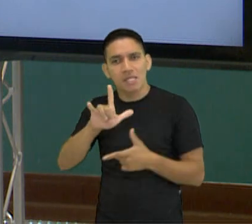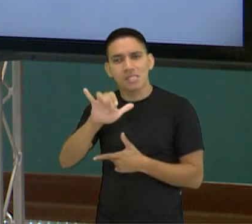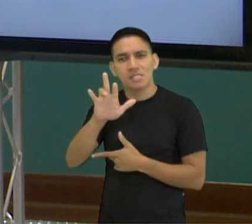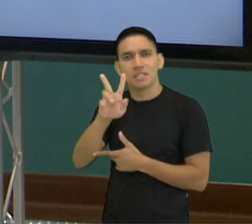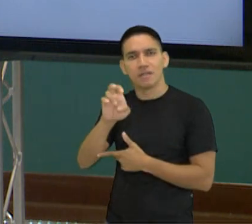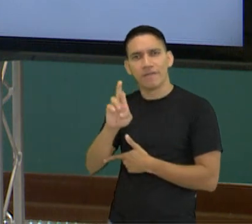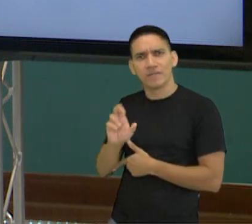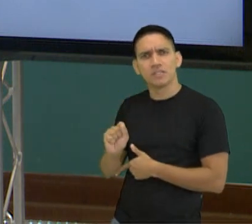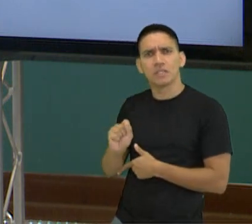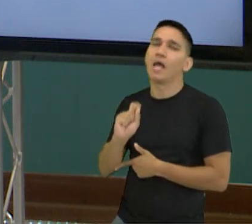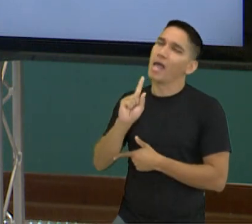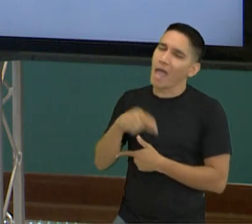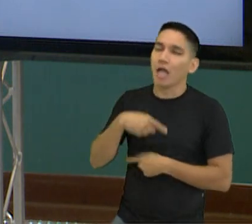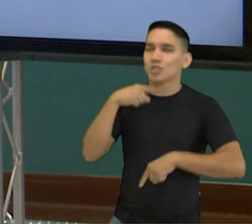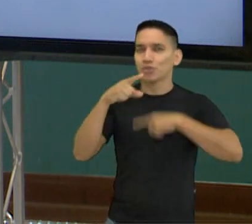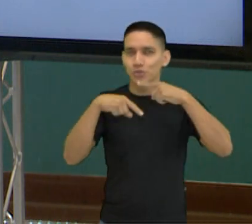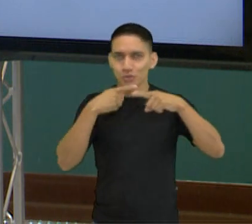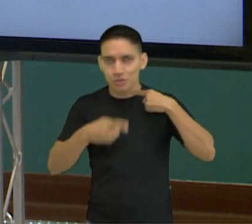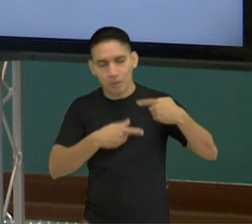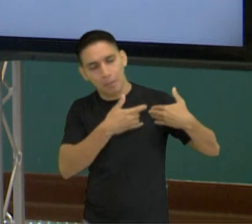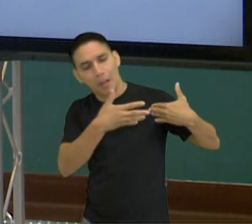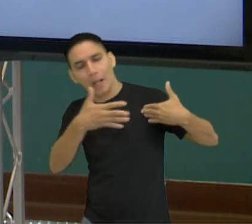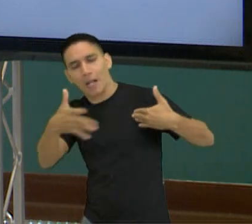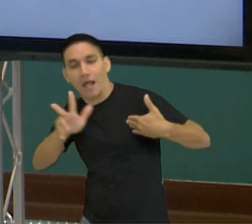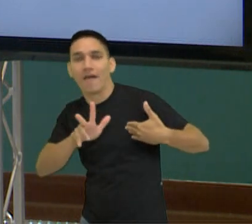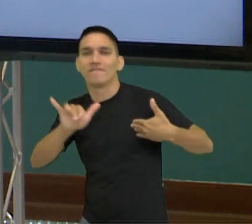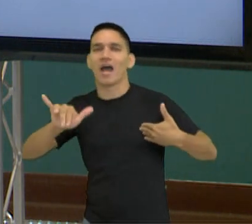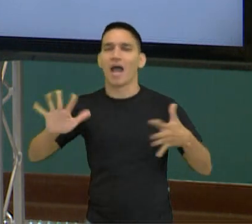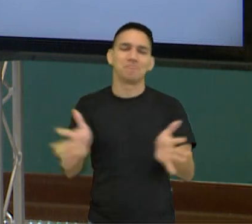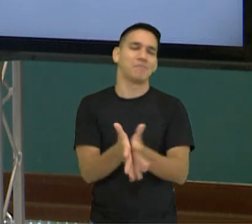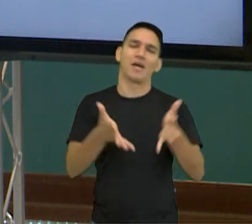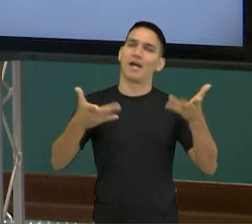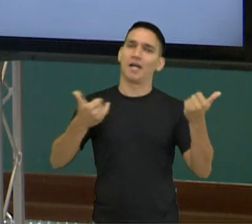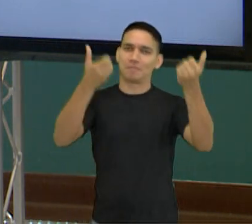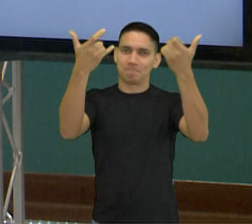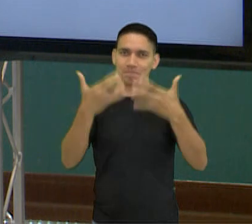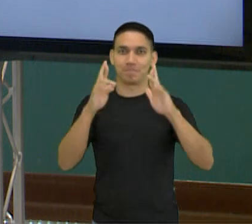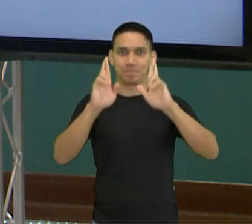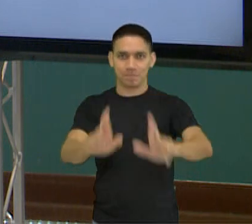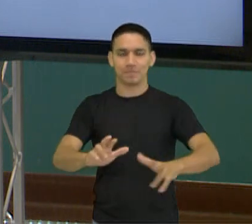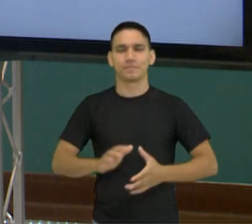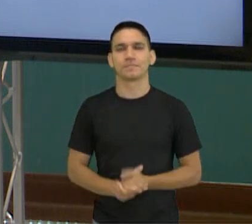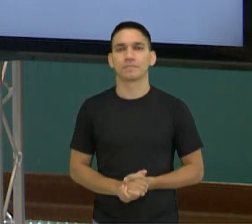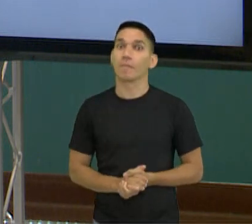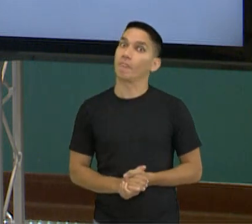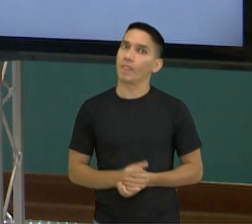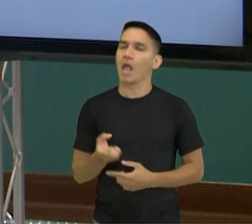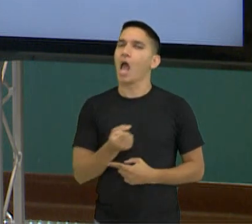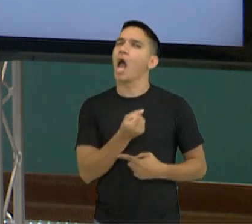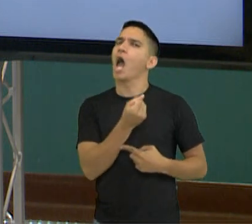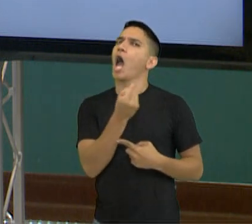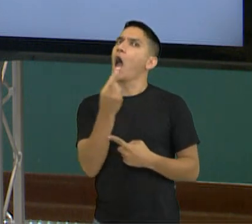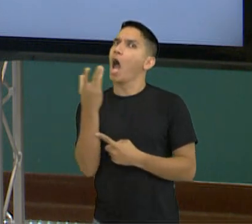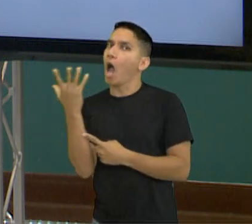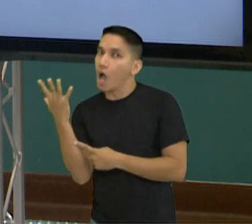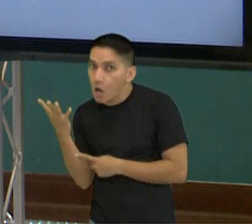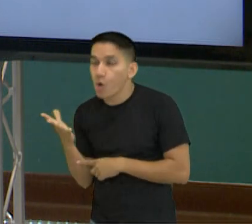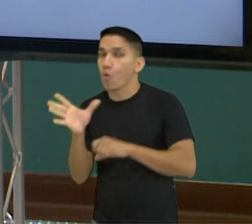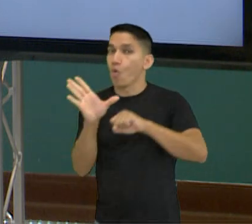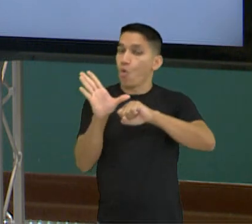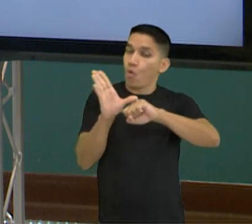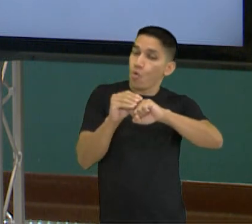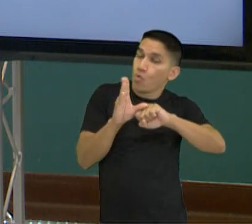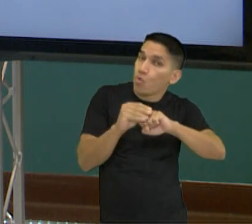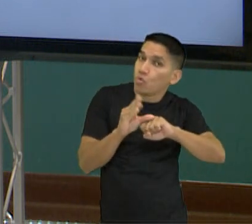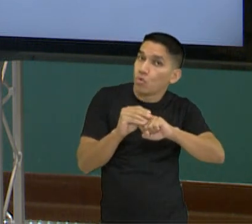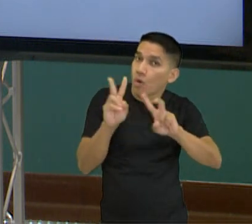ao decorrer desta maravilhosa aula. Alguns conhecimentos